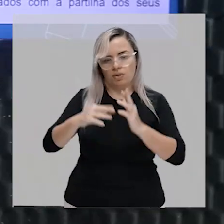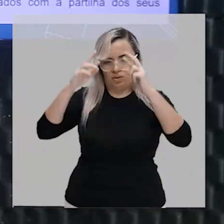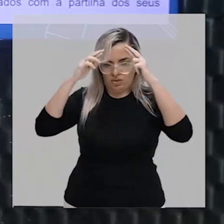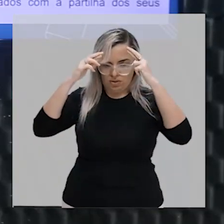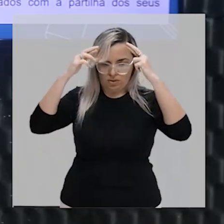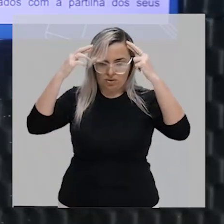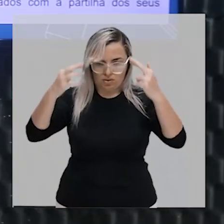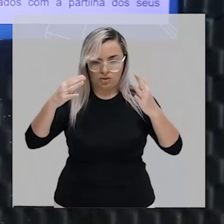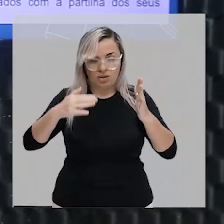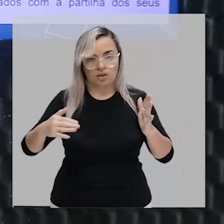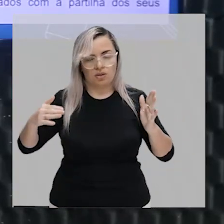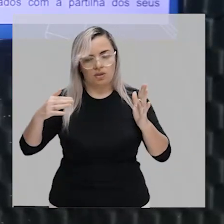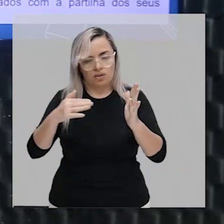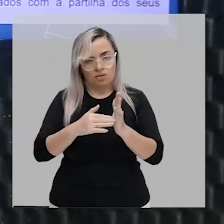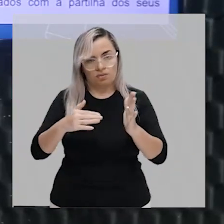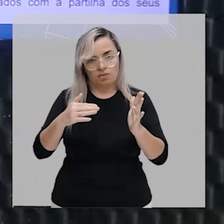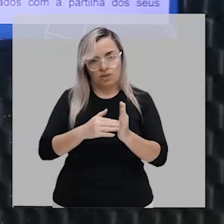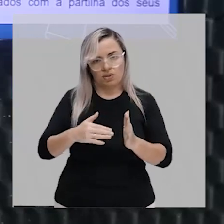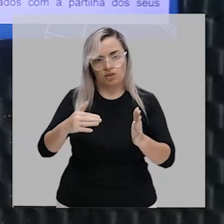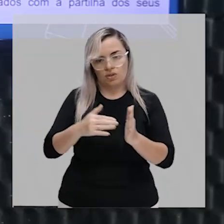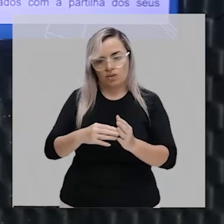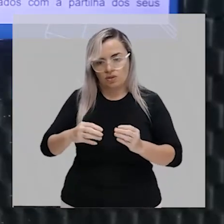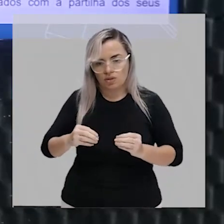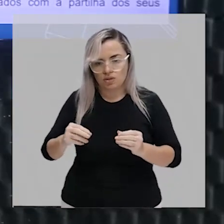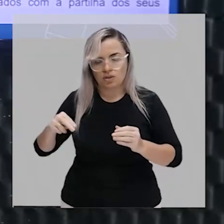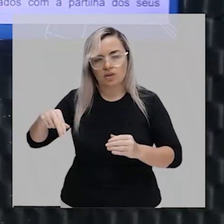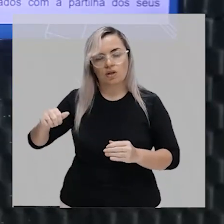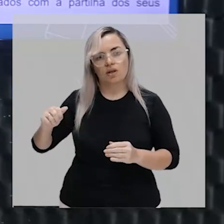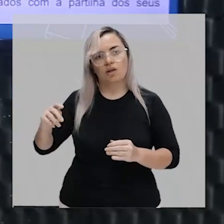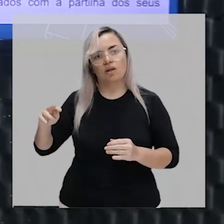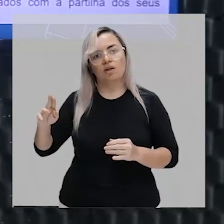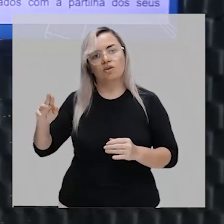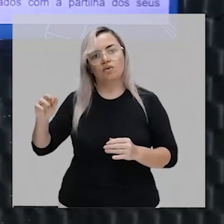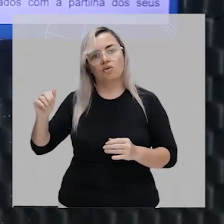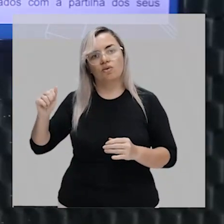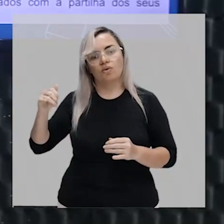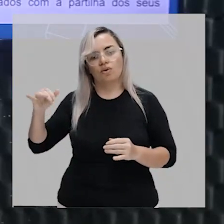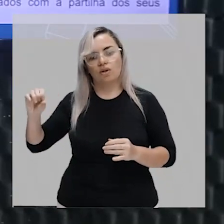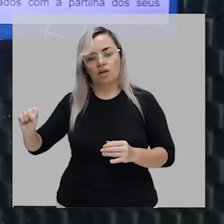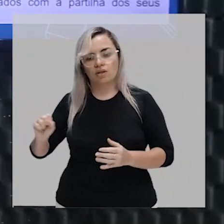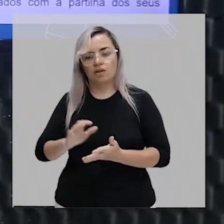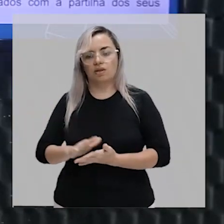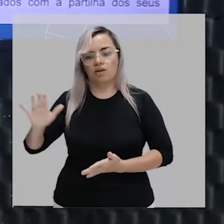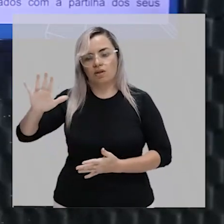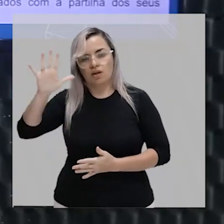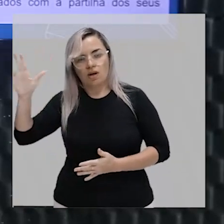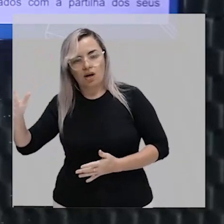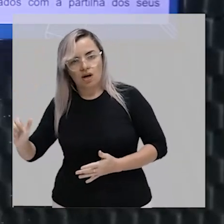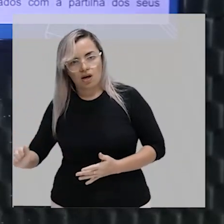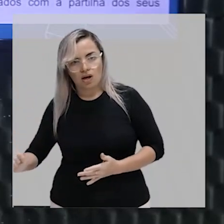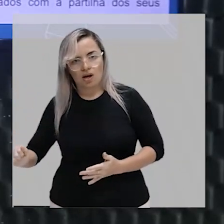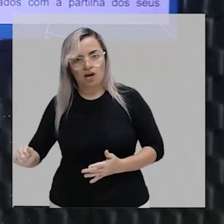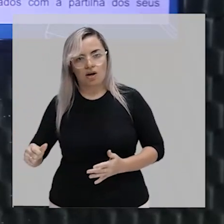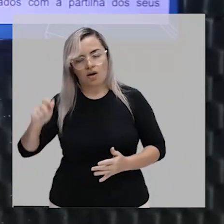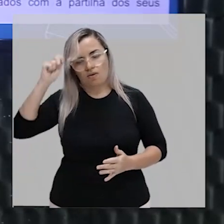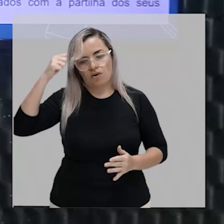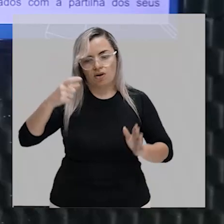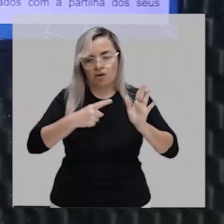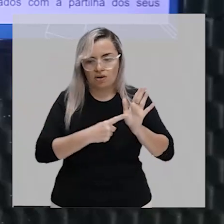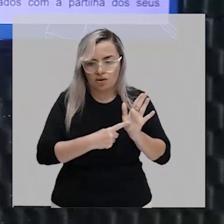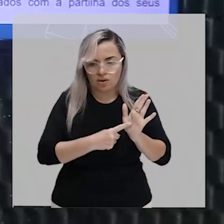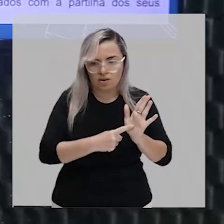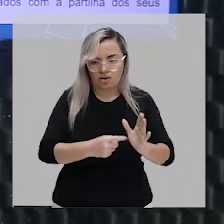do continente americano. A África apresenta as características citadas, ou seja,